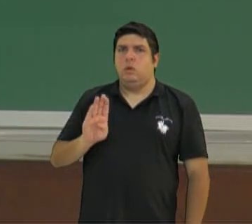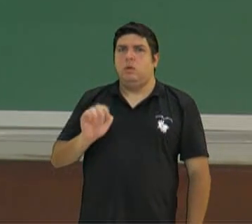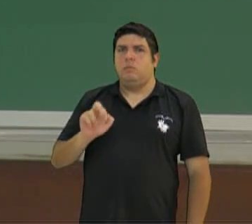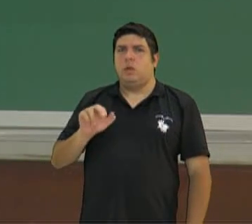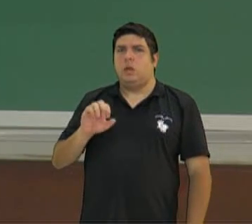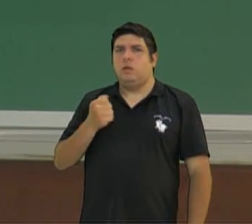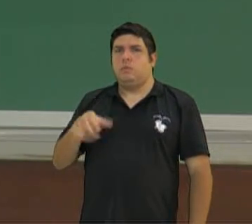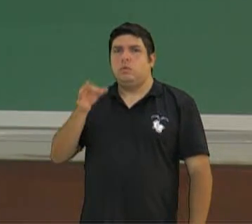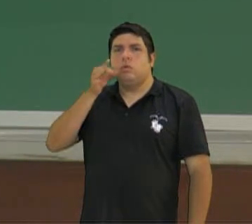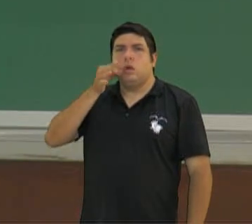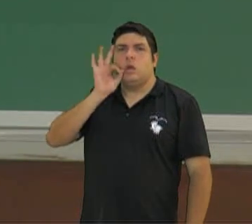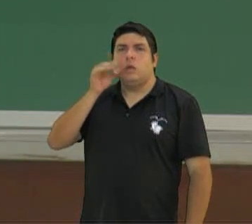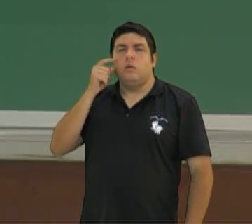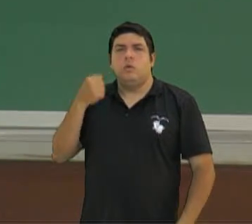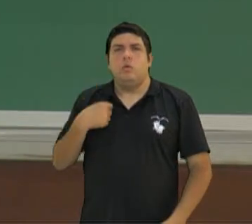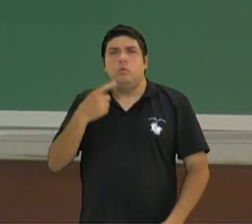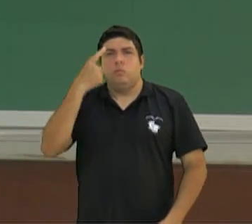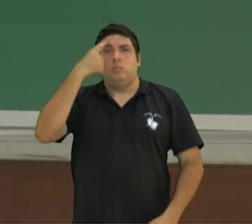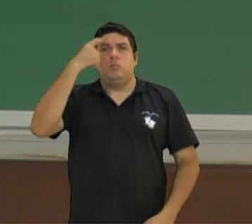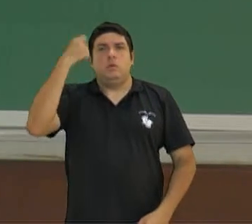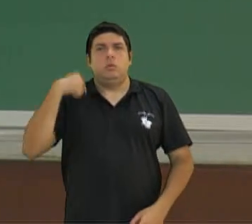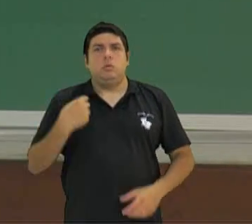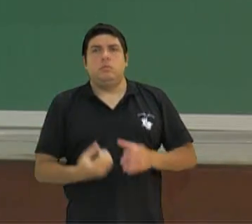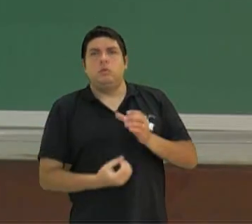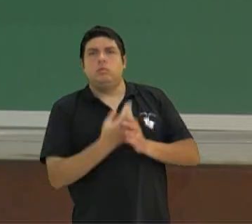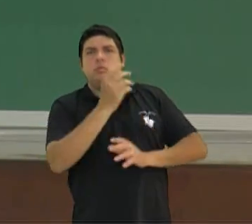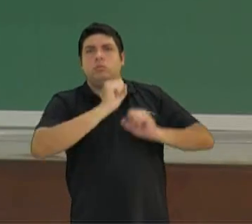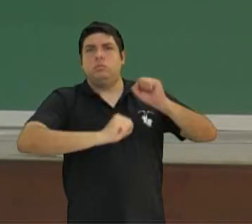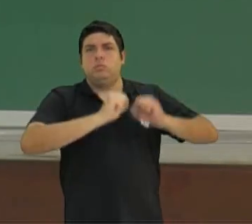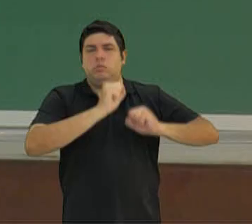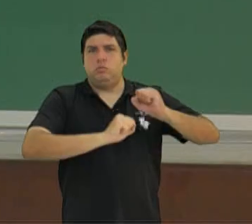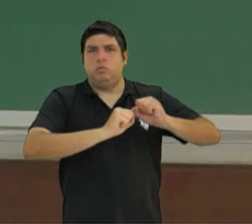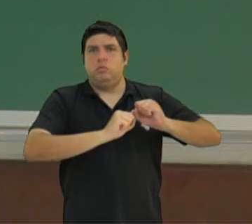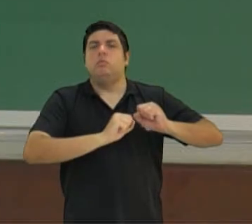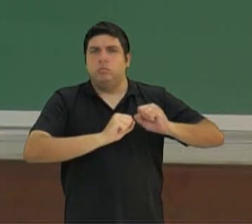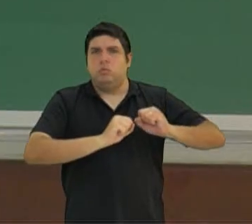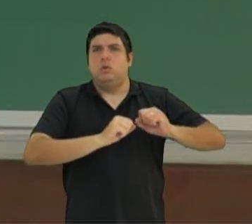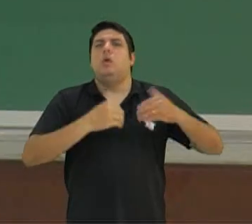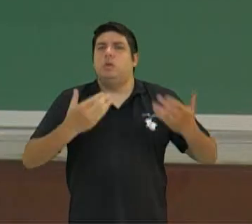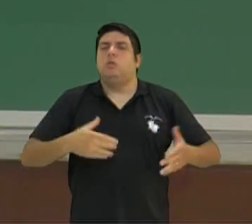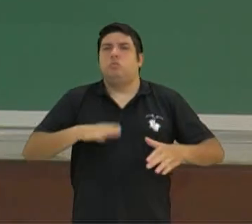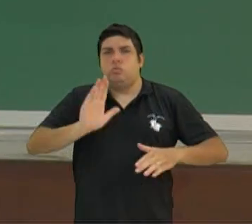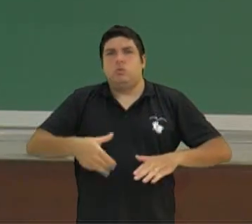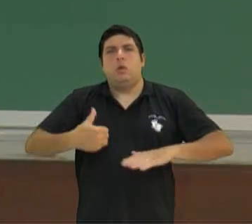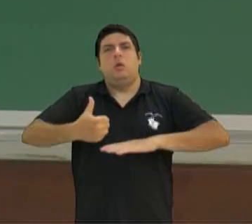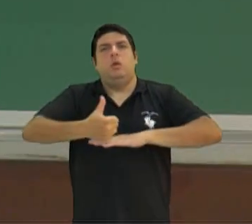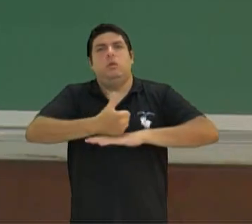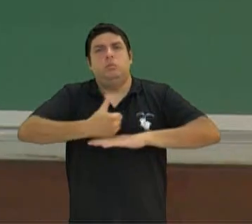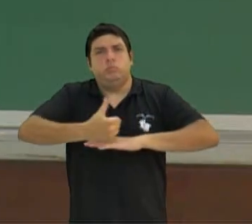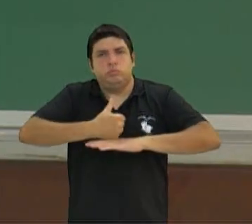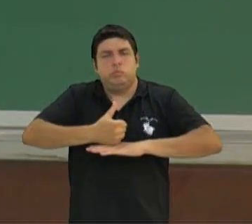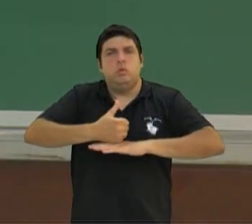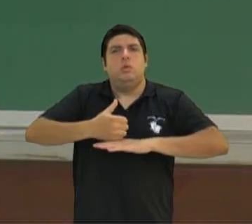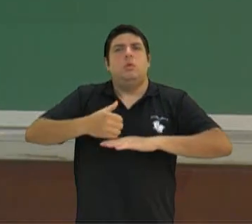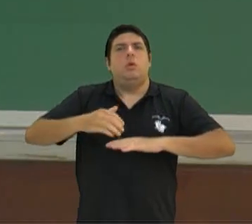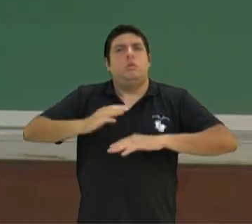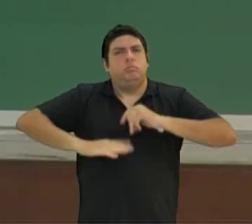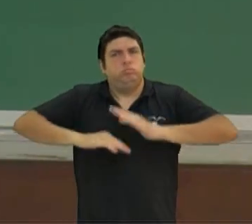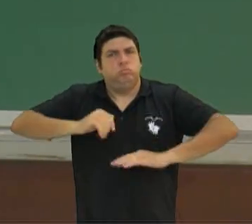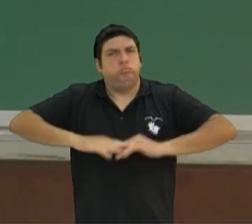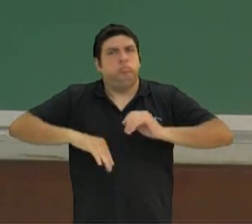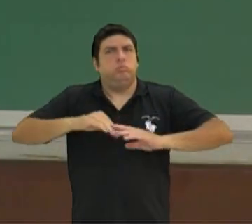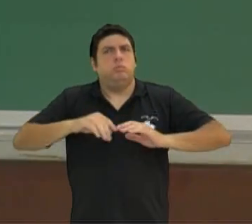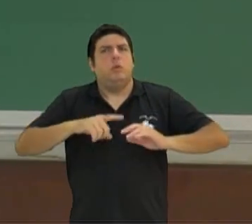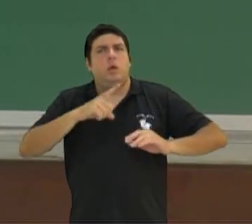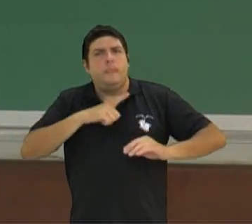acumulados? Instalar as primeiras fábricas no Brasil. Tinha mão de obra disponível e tinha essa condição financeira de instalação. Então,